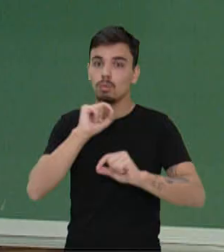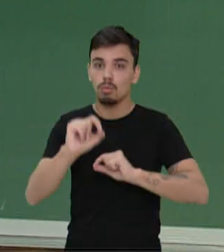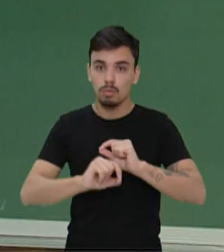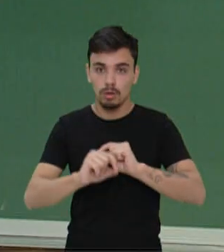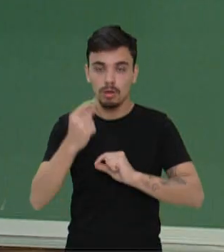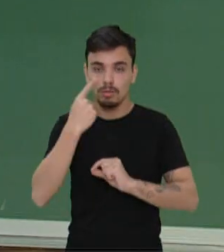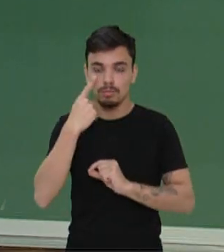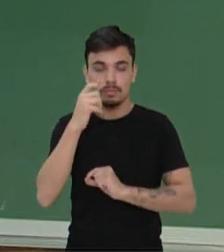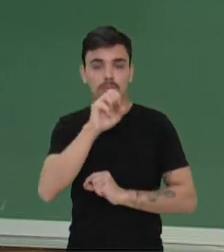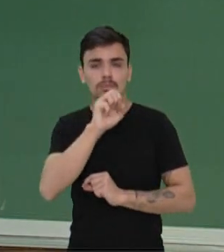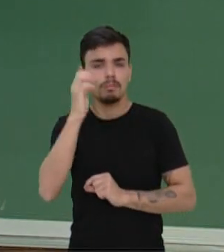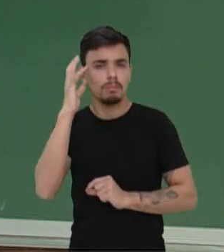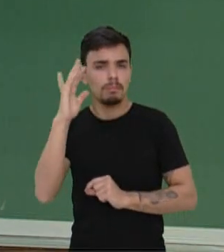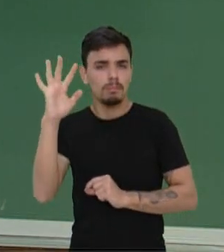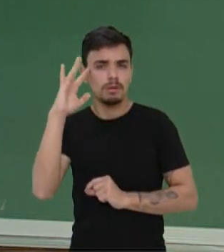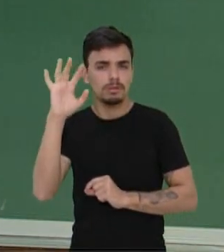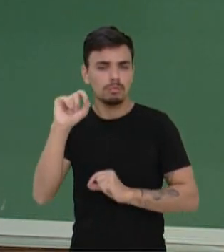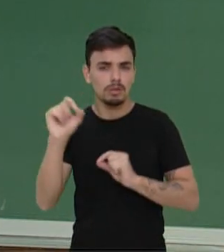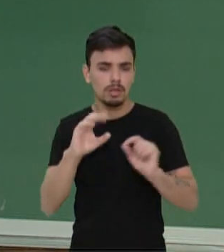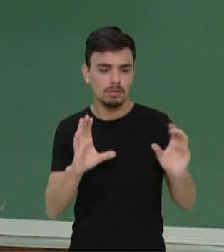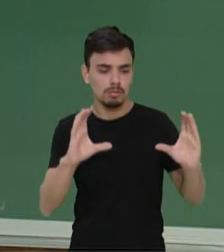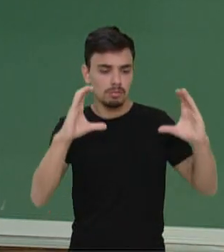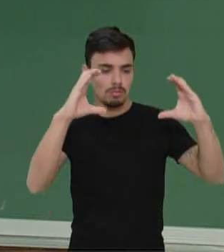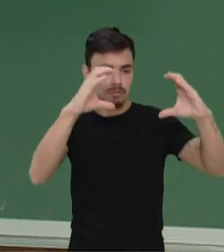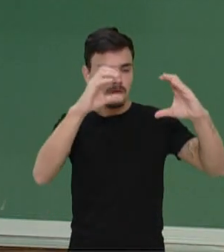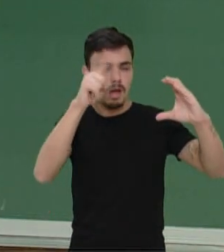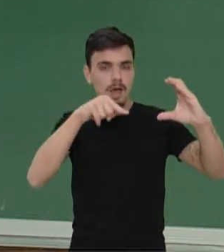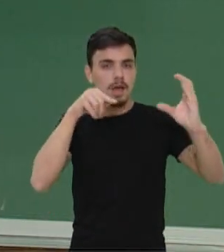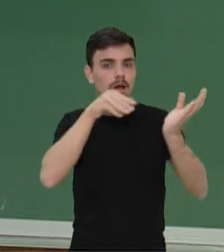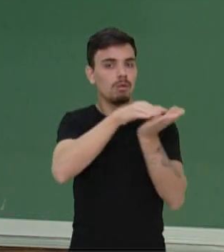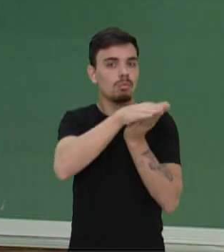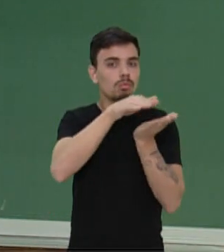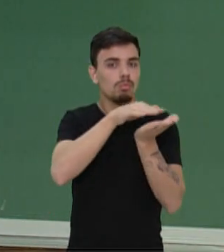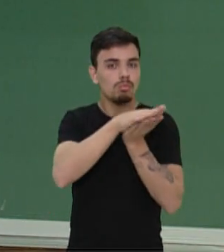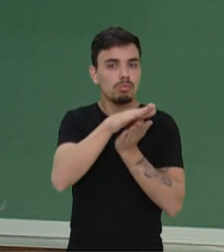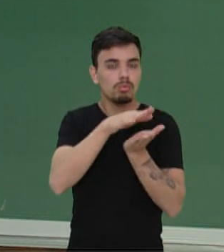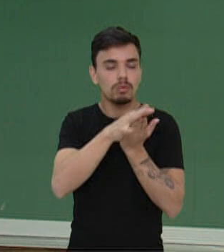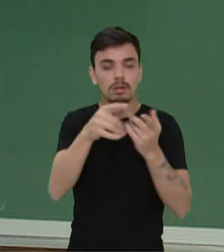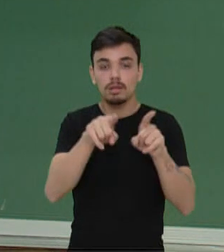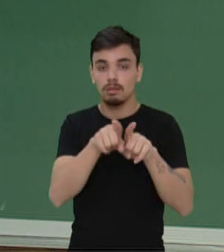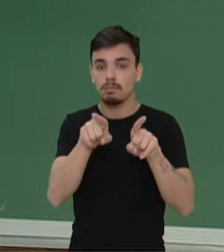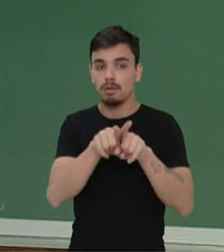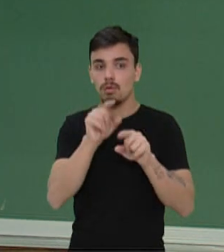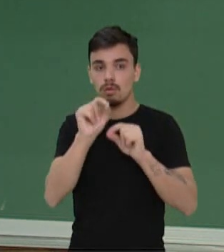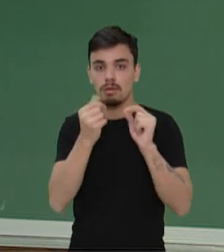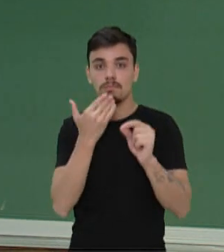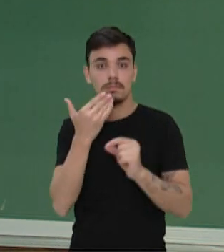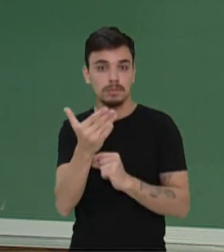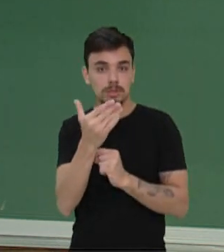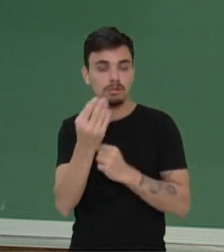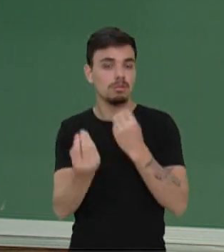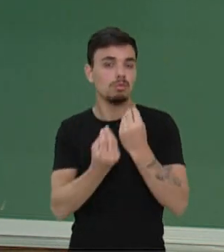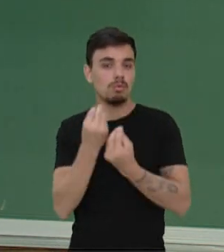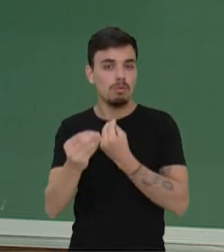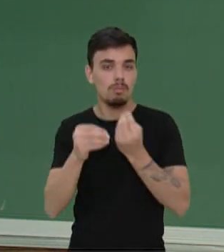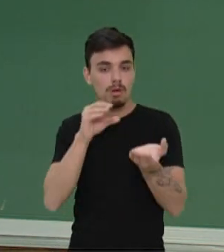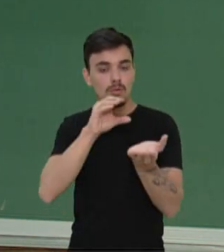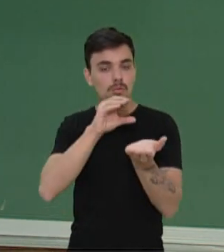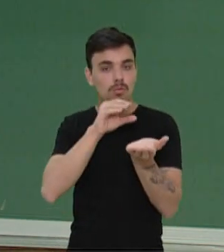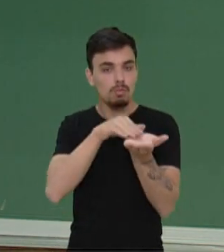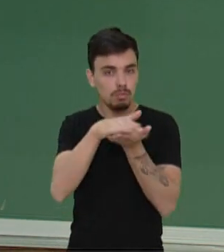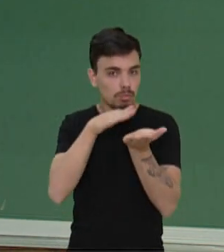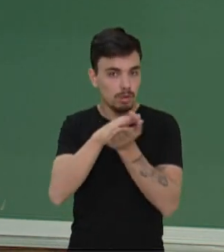Se eu estou imaginando que essa função é a função do custo, né? E ele está pedindo para a gente qual é o custo